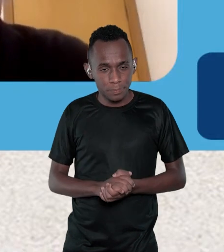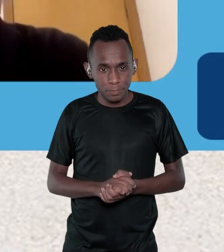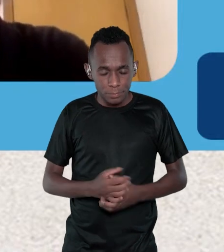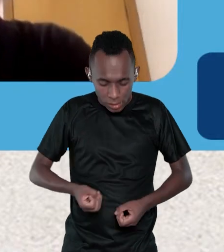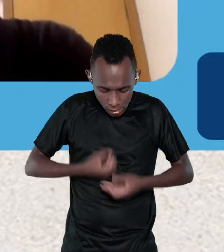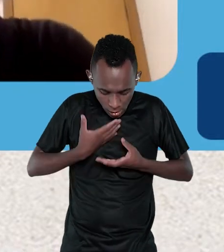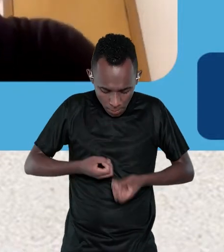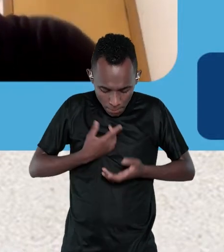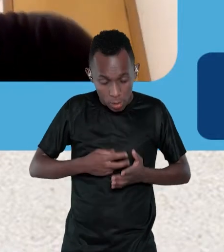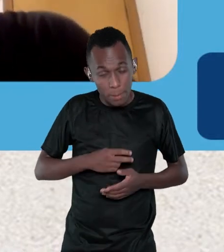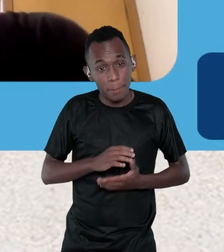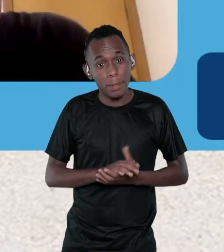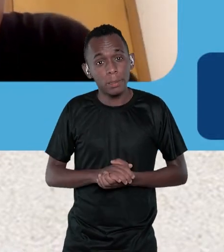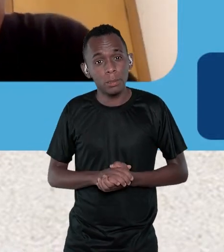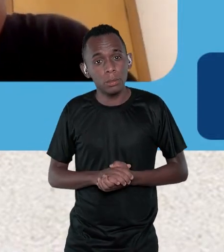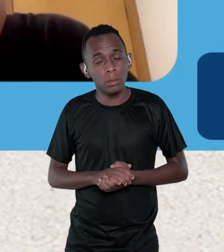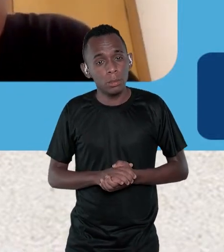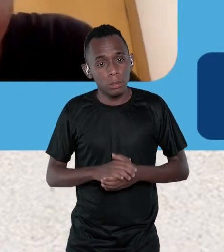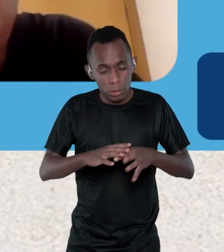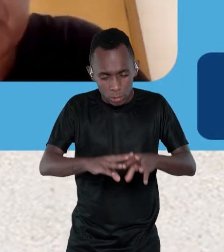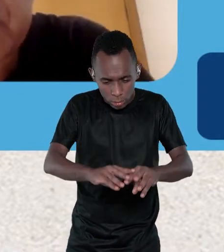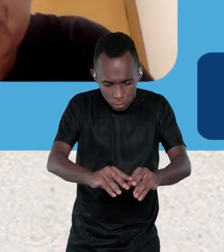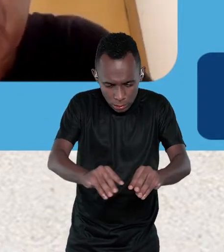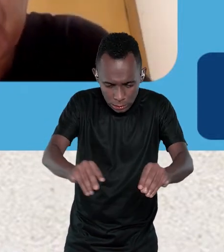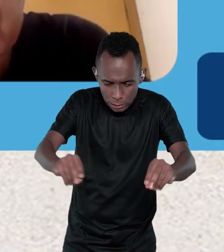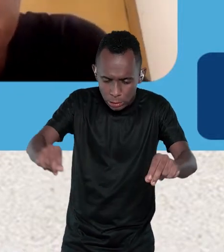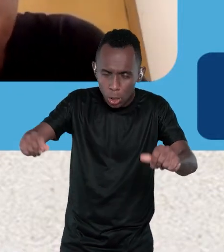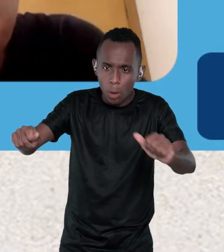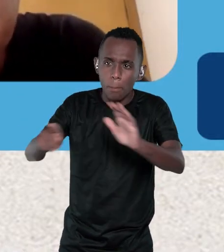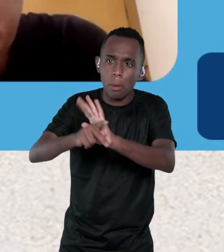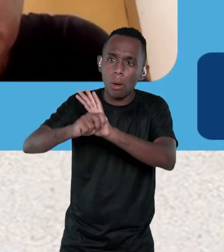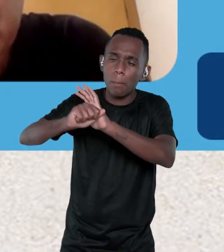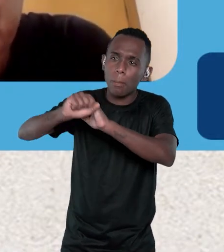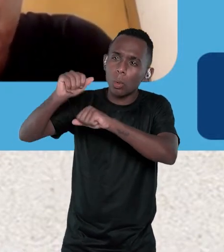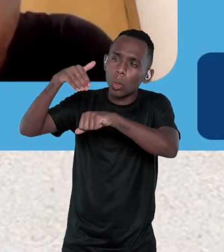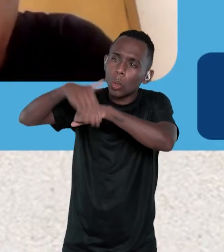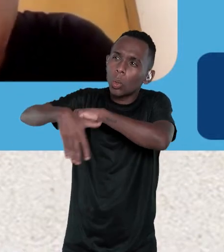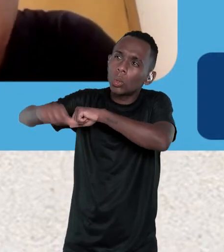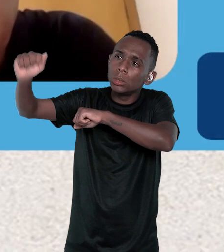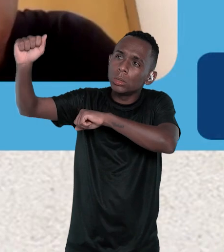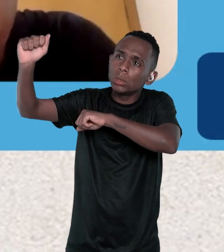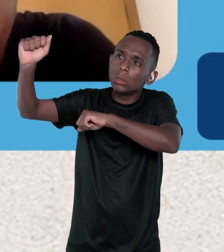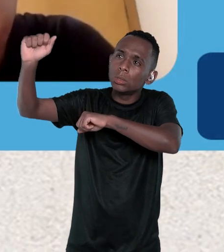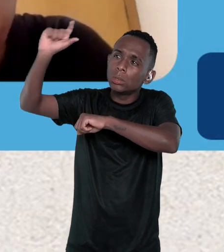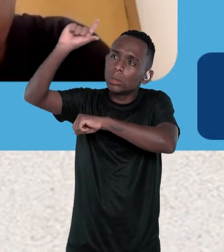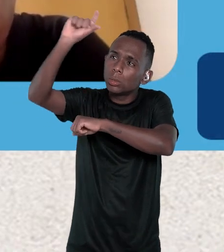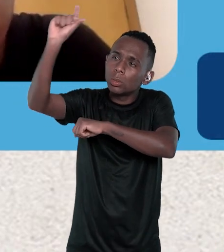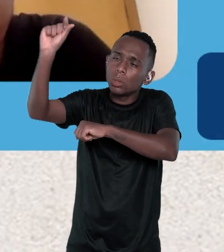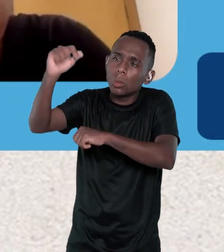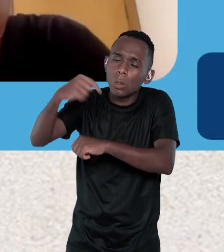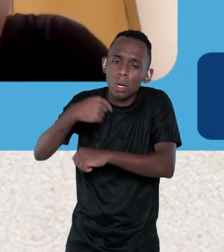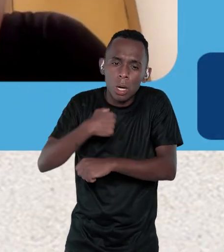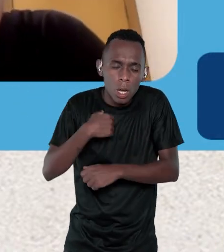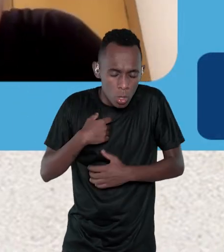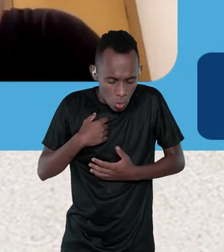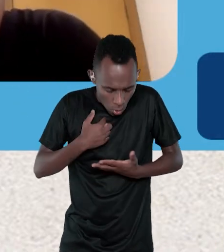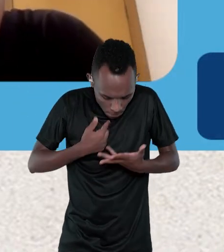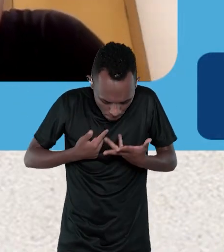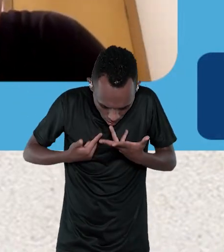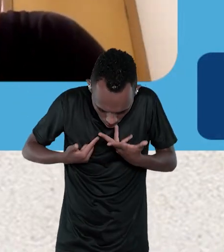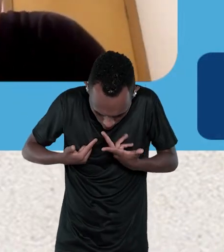também. Aqui, esse poema se chama Solo em Noite de Lua.